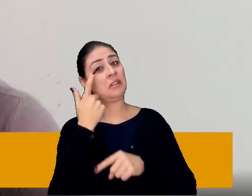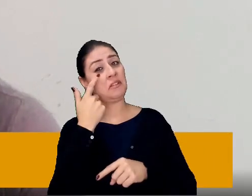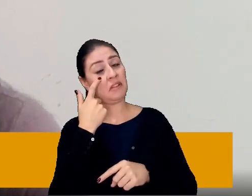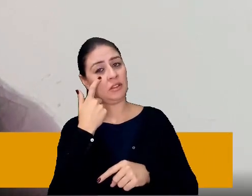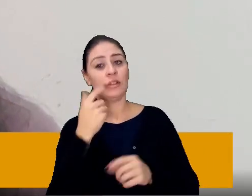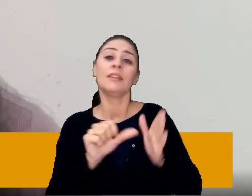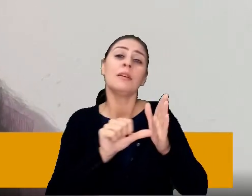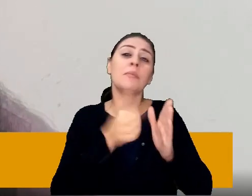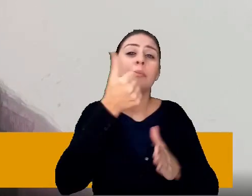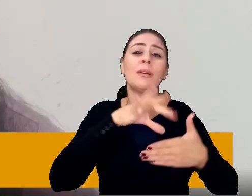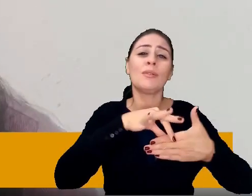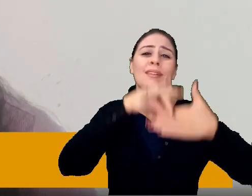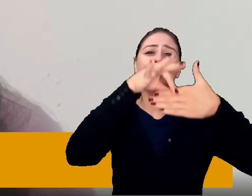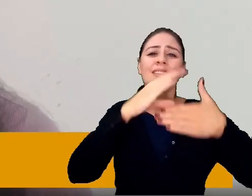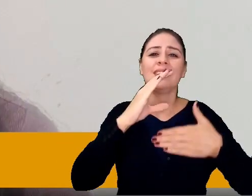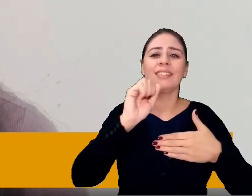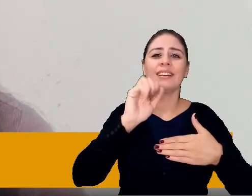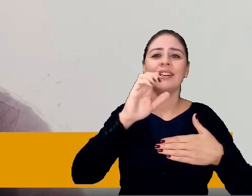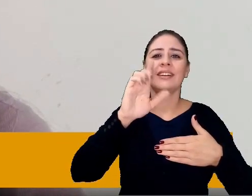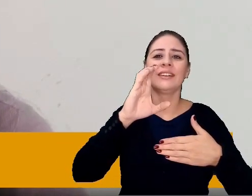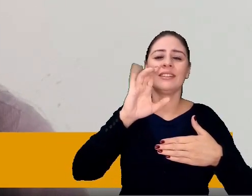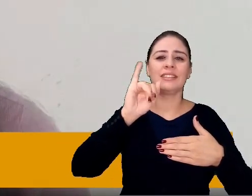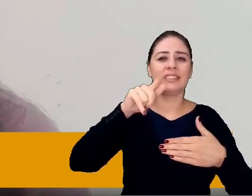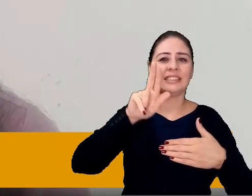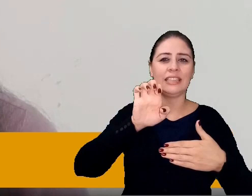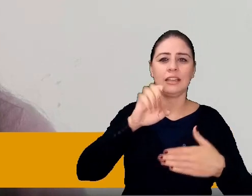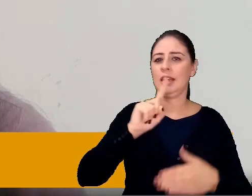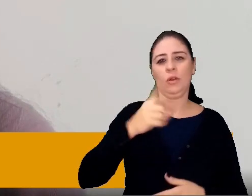ver se aquela pessoa vai desenvolver um trabalho legal. Então, esse primeiro cacique,